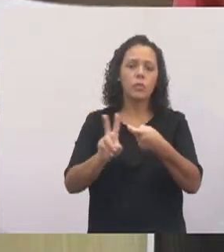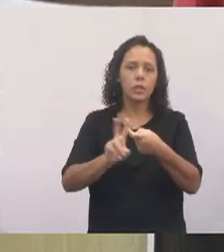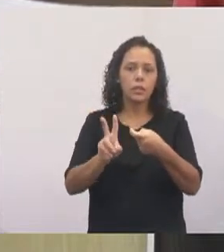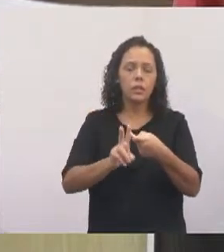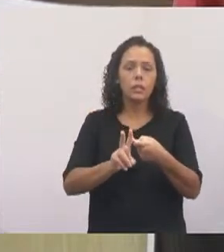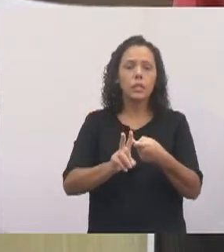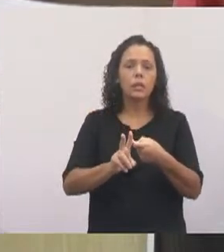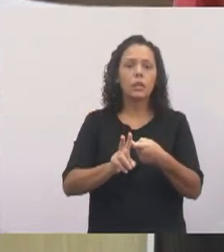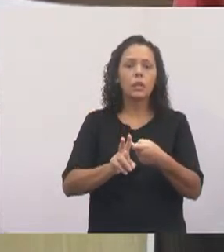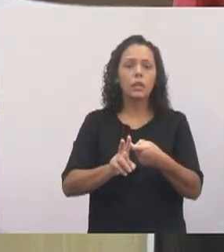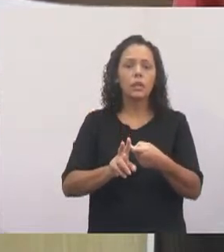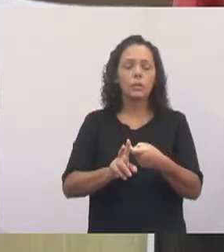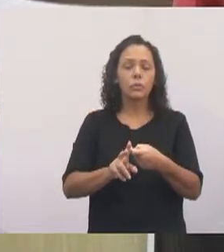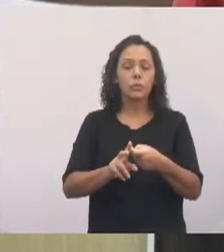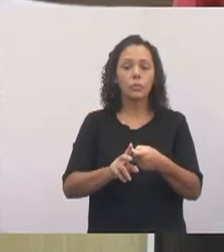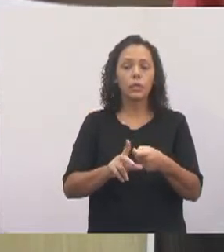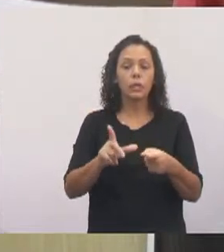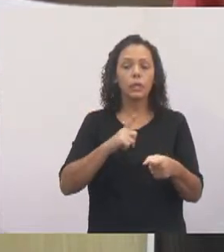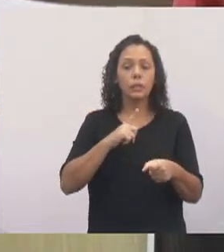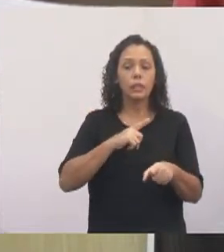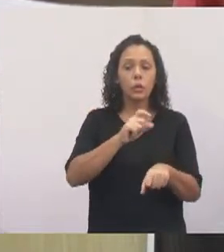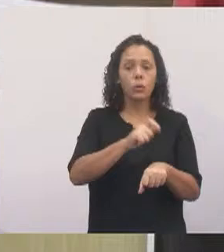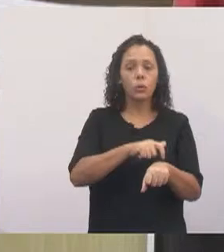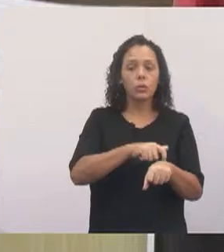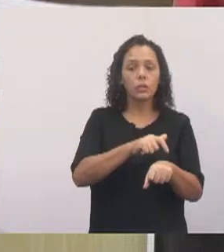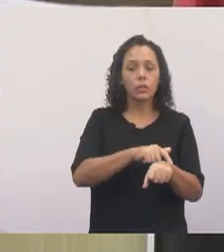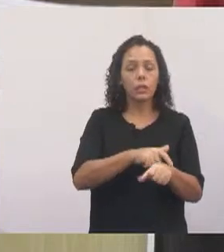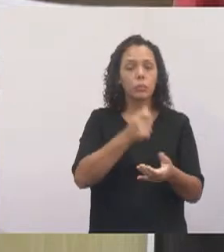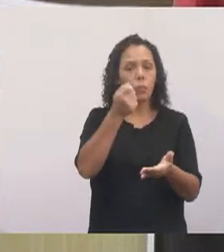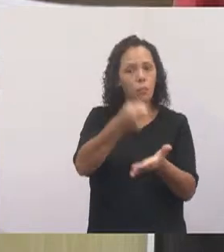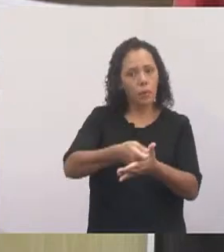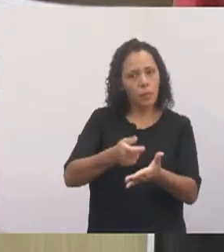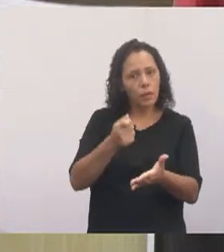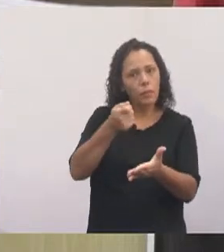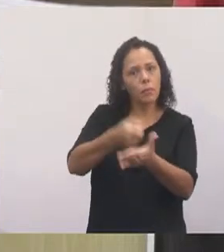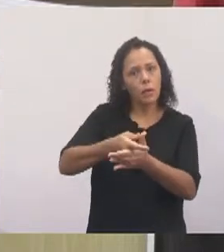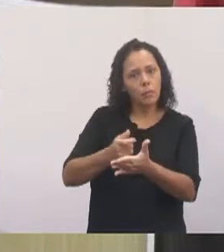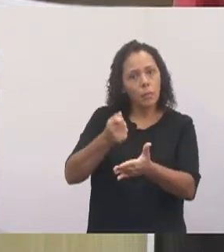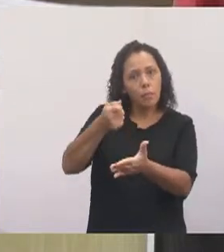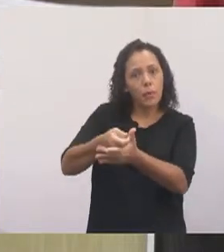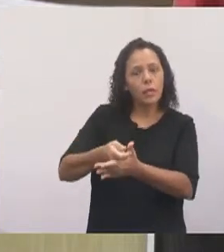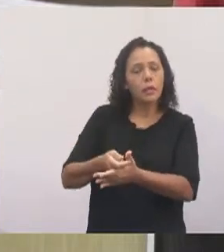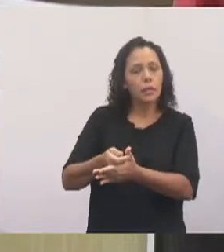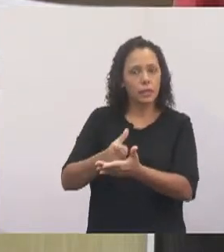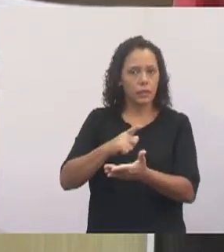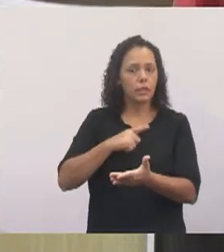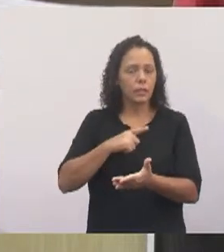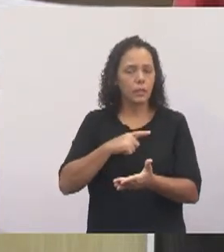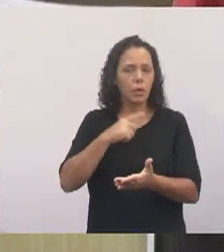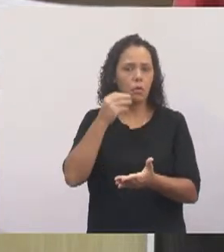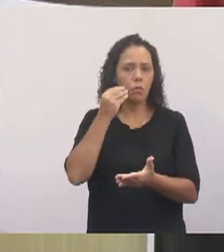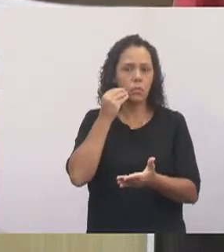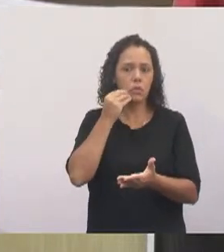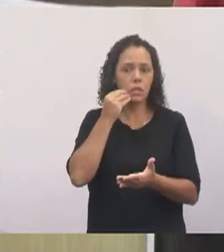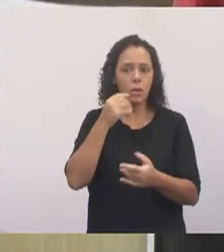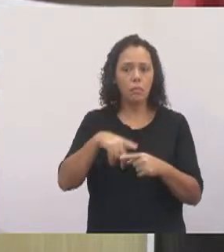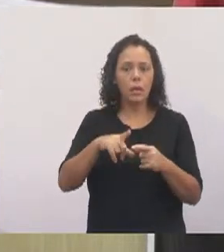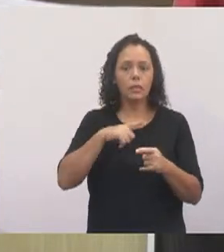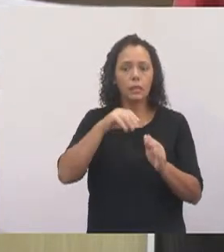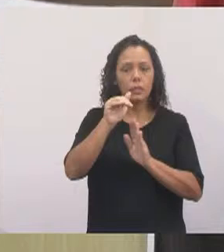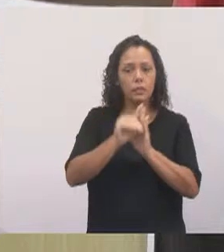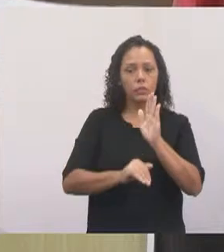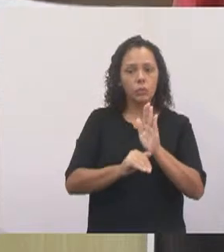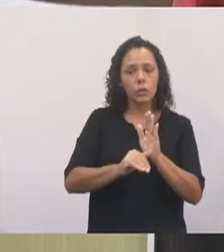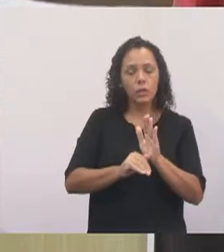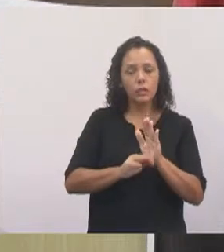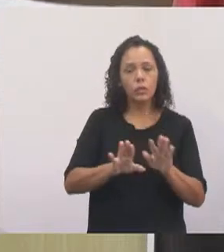chance é o tempo de pagar. Você vai marcando e você vai pagando, né? Mas tem desconto. Geralmente, quando